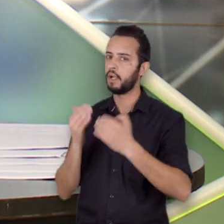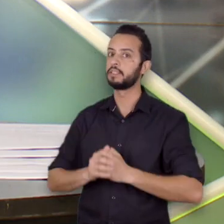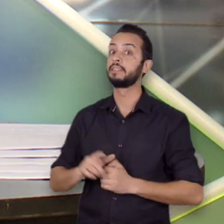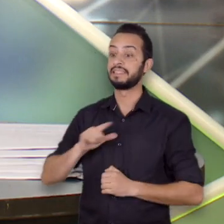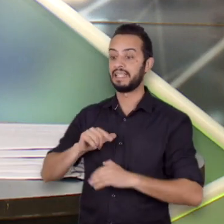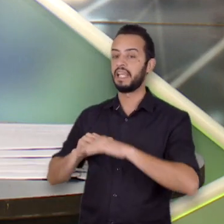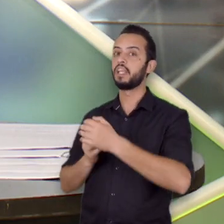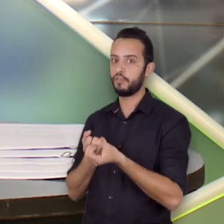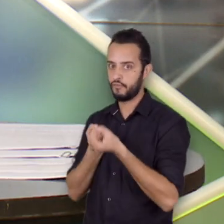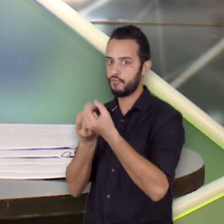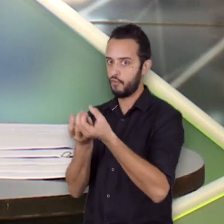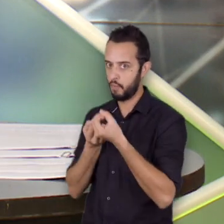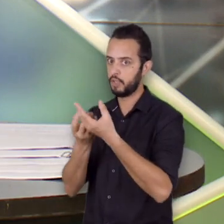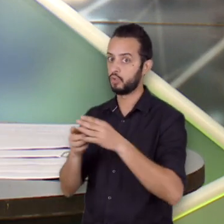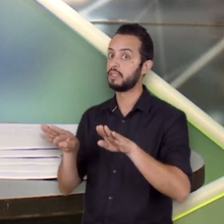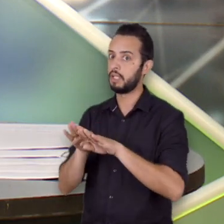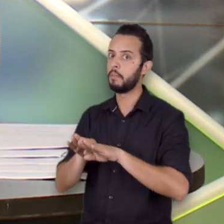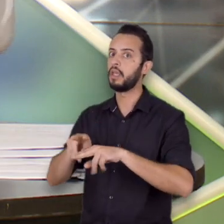de dados